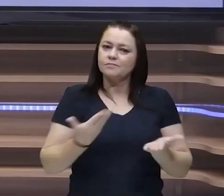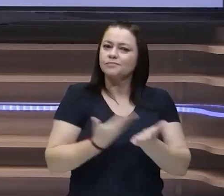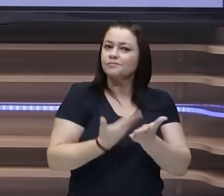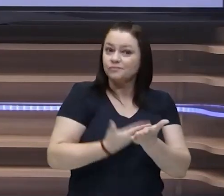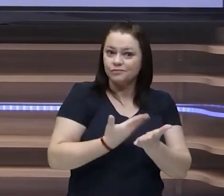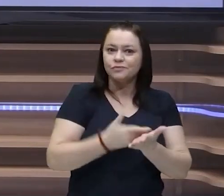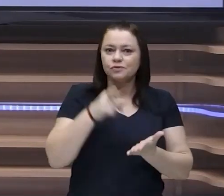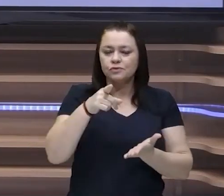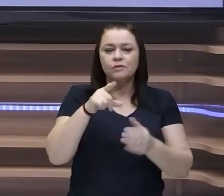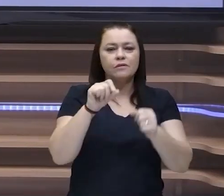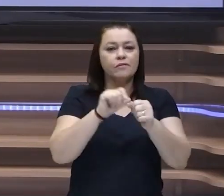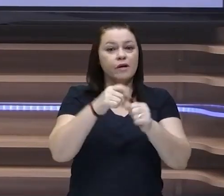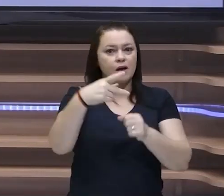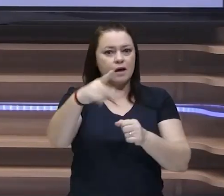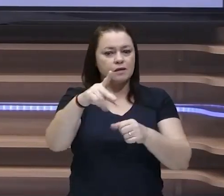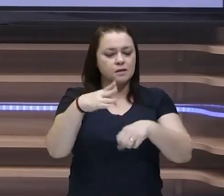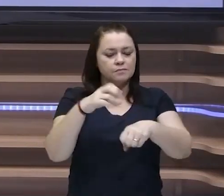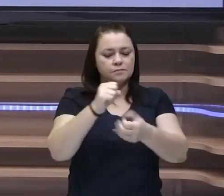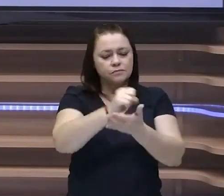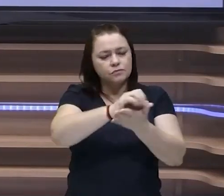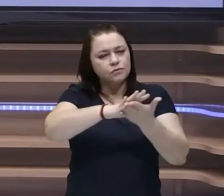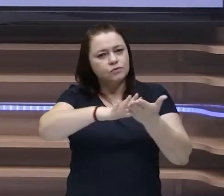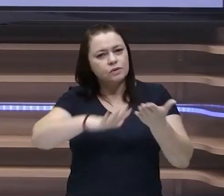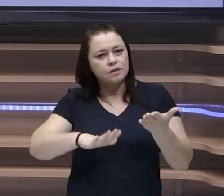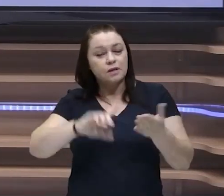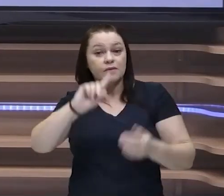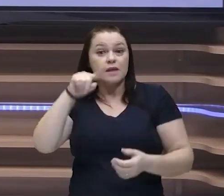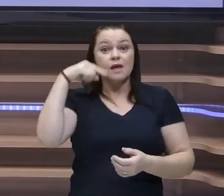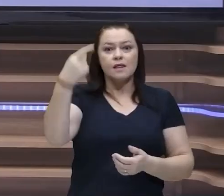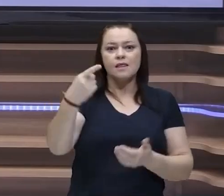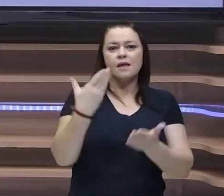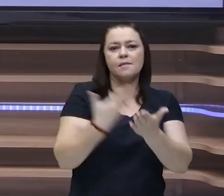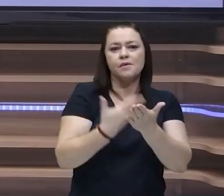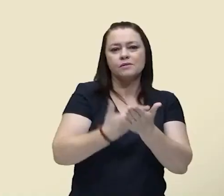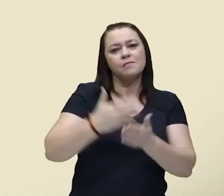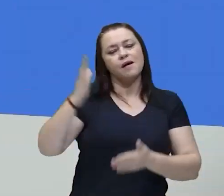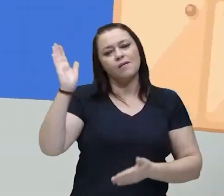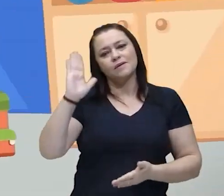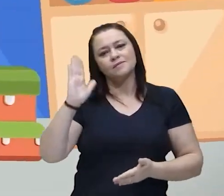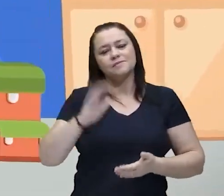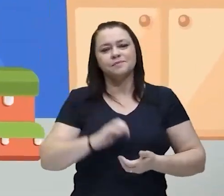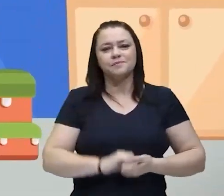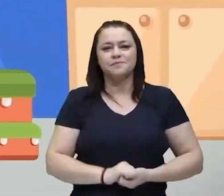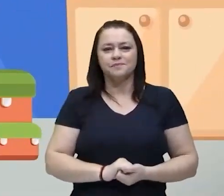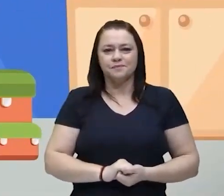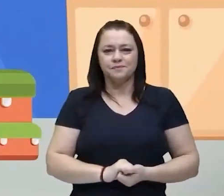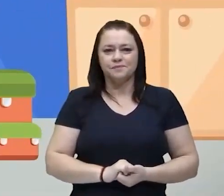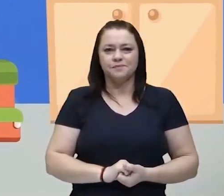Faça os seus exercícios e até a próxima aula.